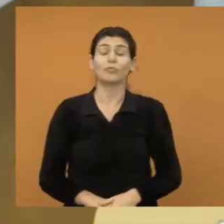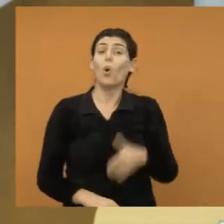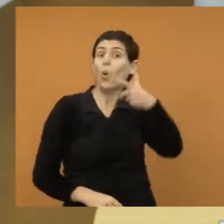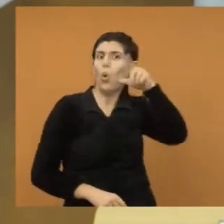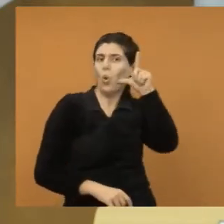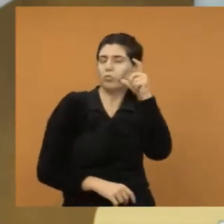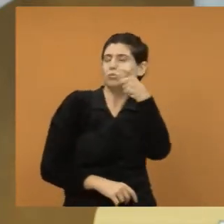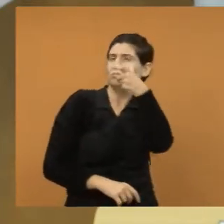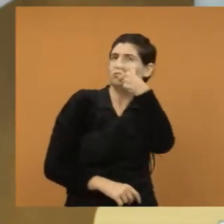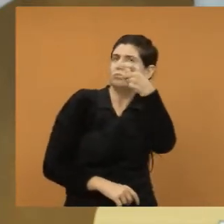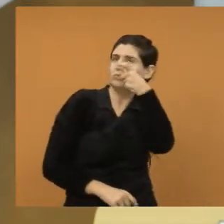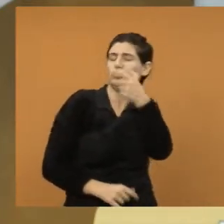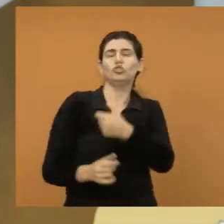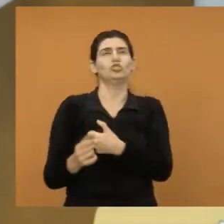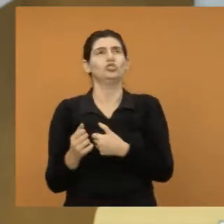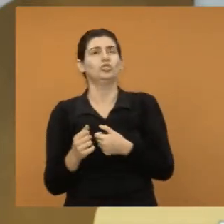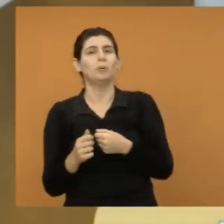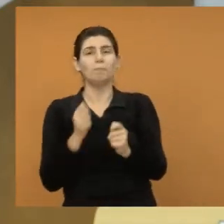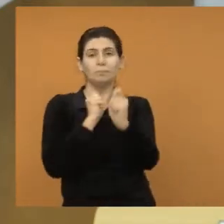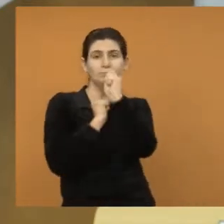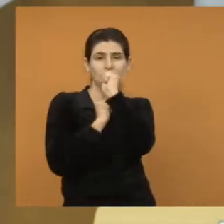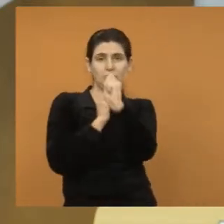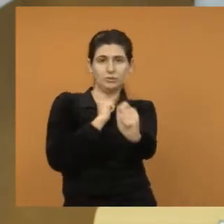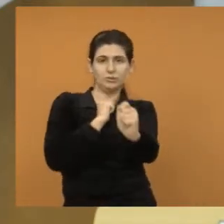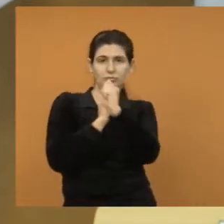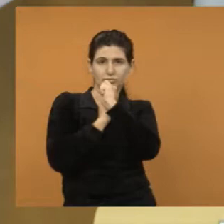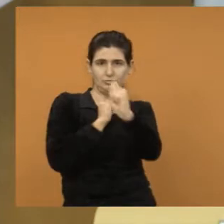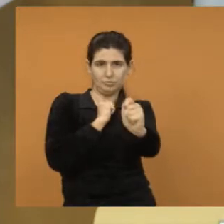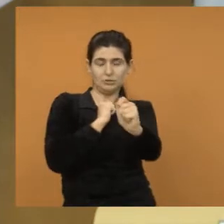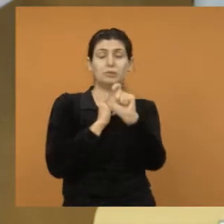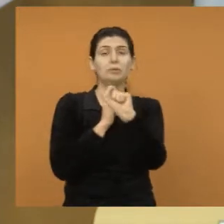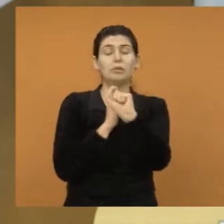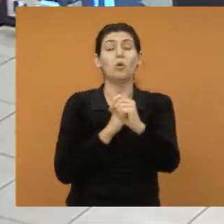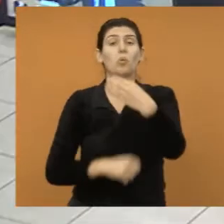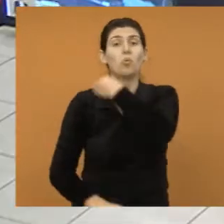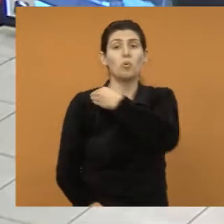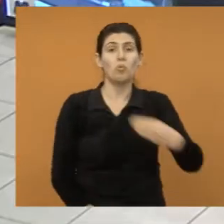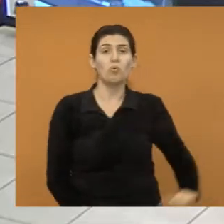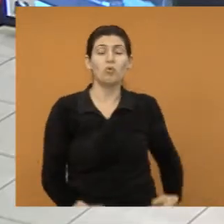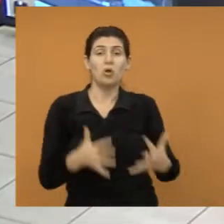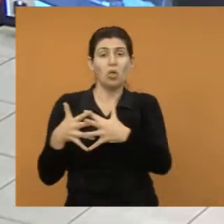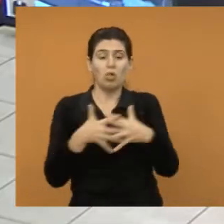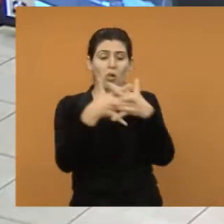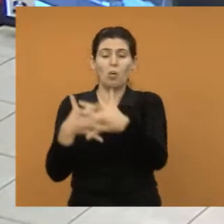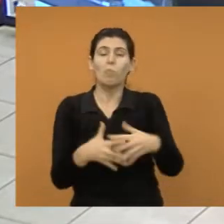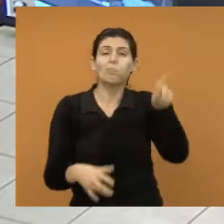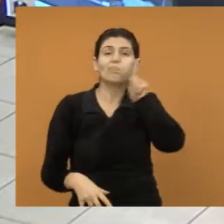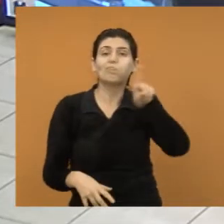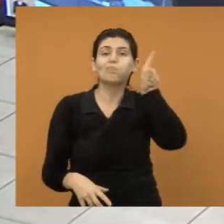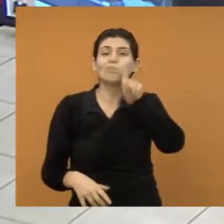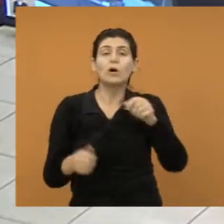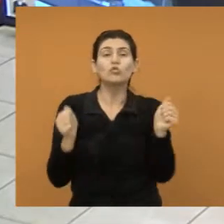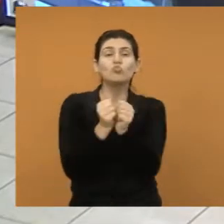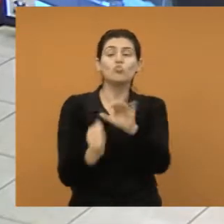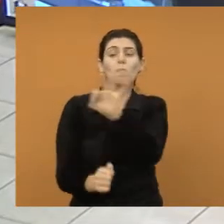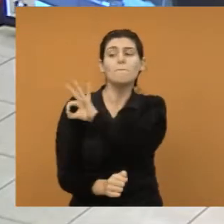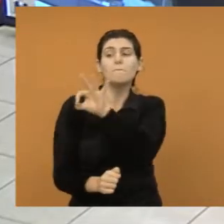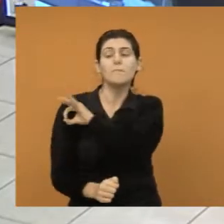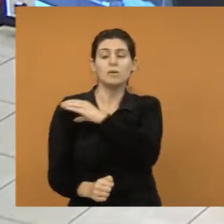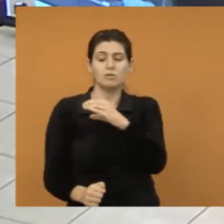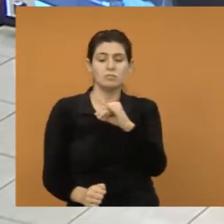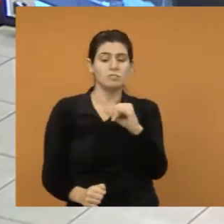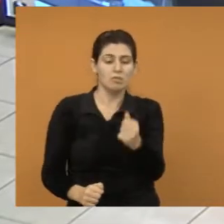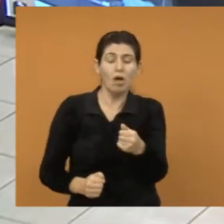entrevista, vereador Rodrigo, que o governo americano, através da CIA, forneceu documentos